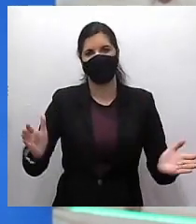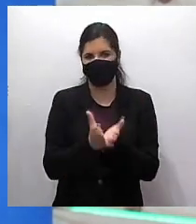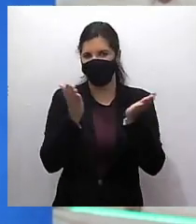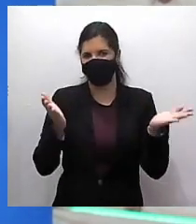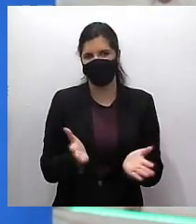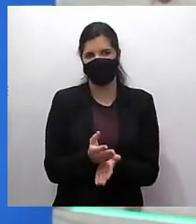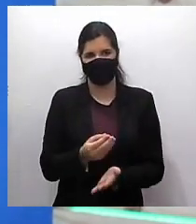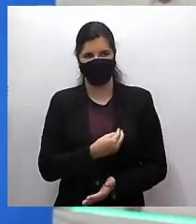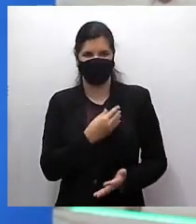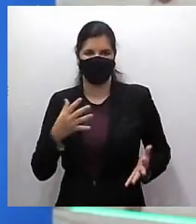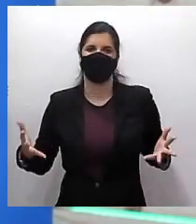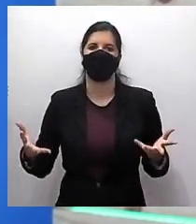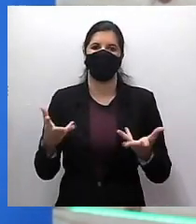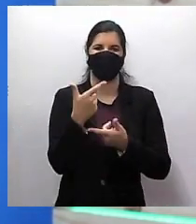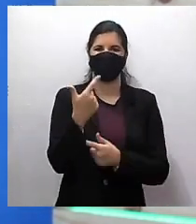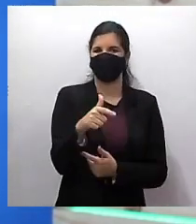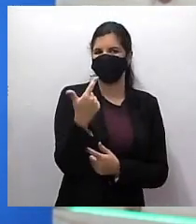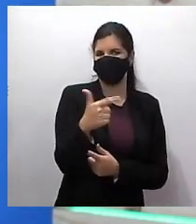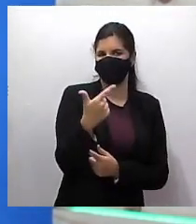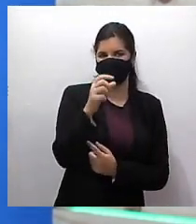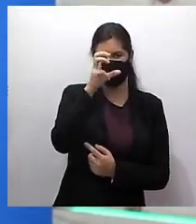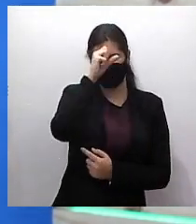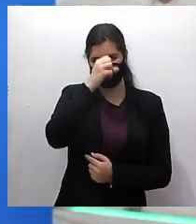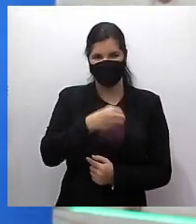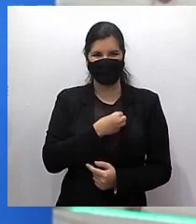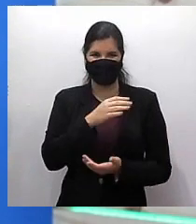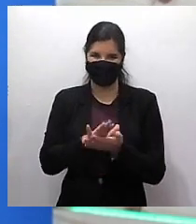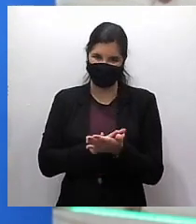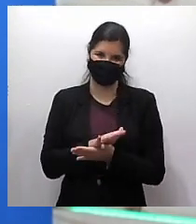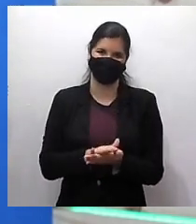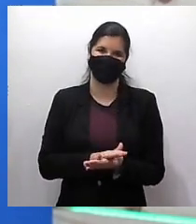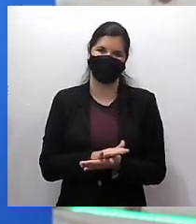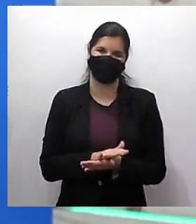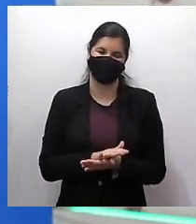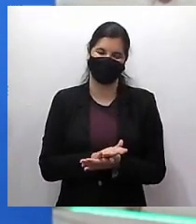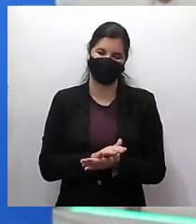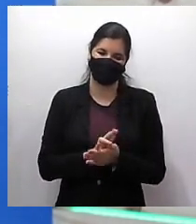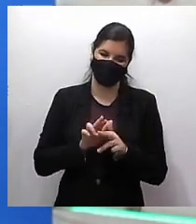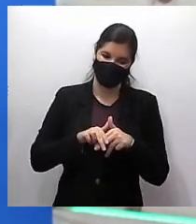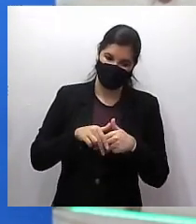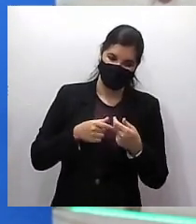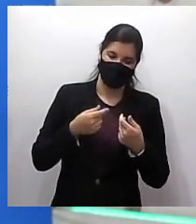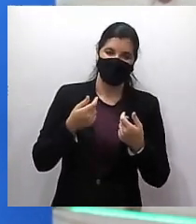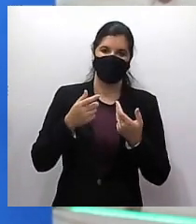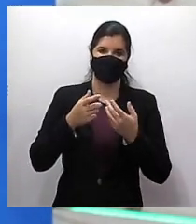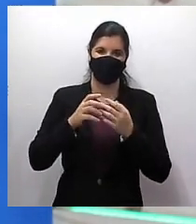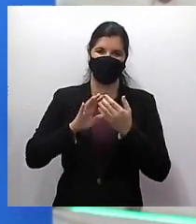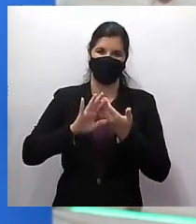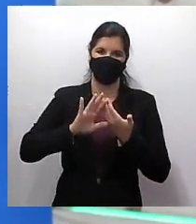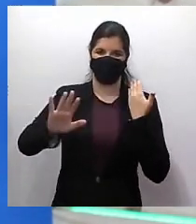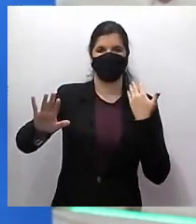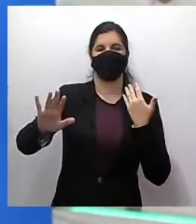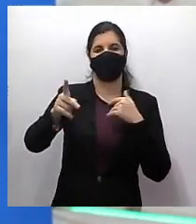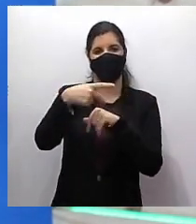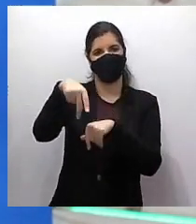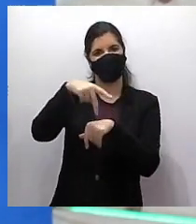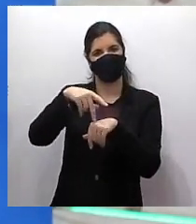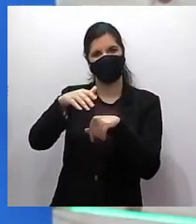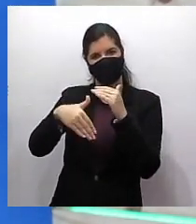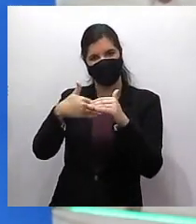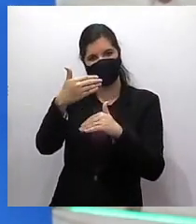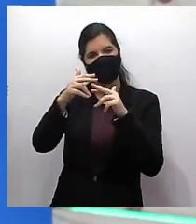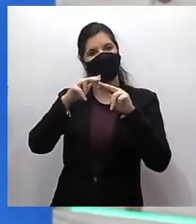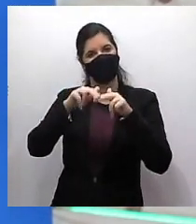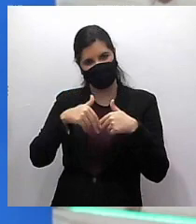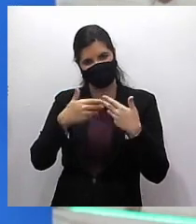de vida, socialmente o brasileiro ainda não aprendeu a viver com o brasileiro. Então a gente se distancia dos países desenvolvidos, sobretudo por